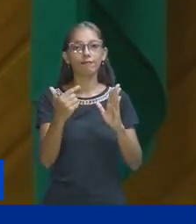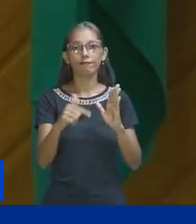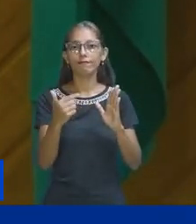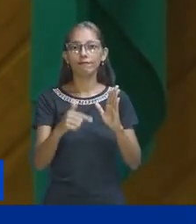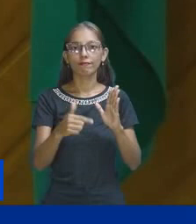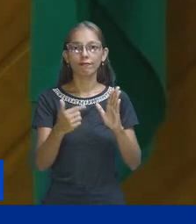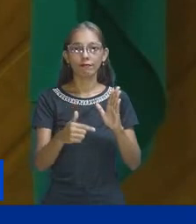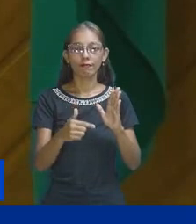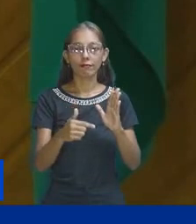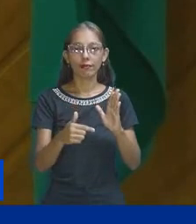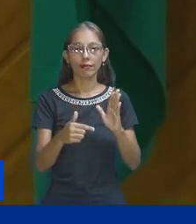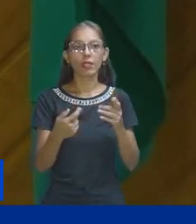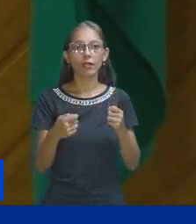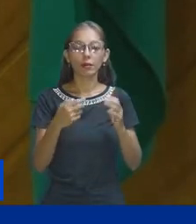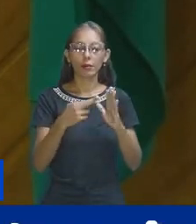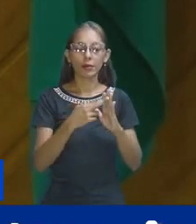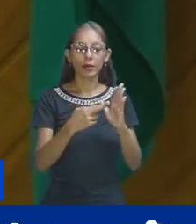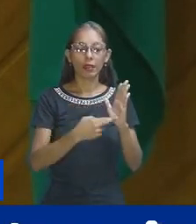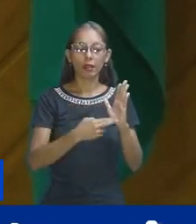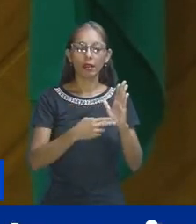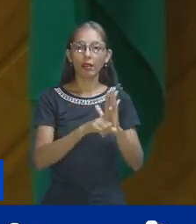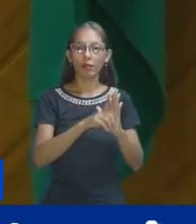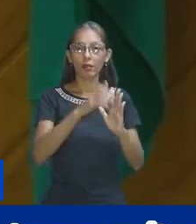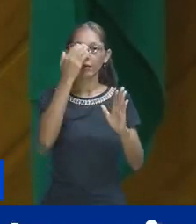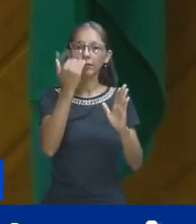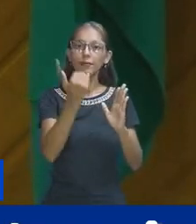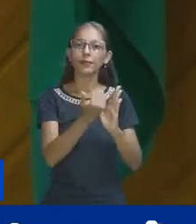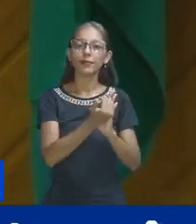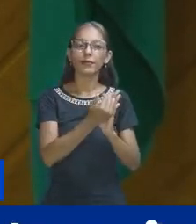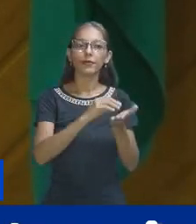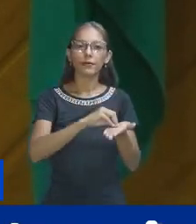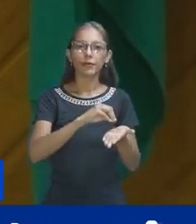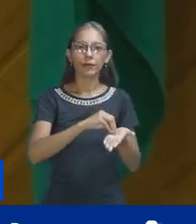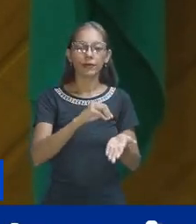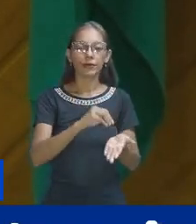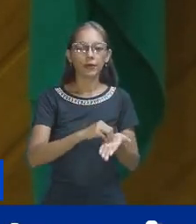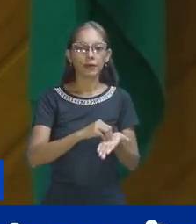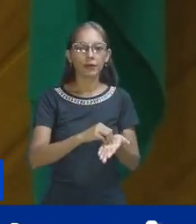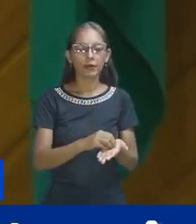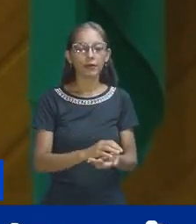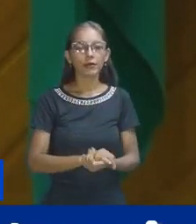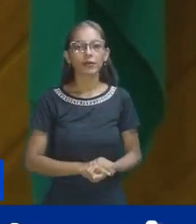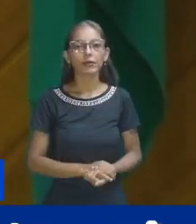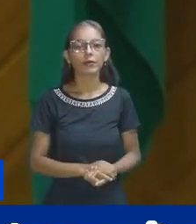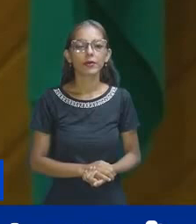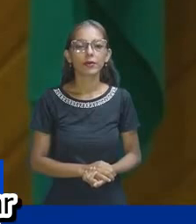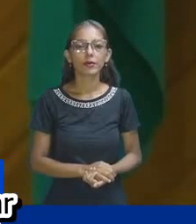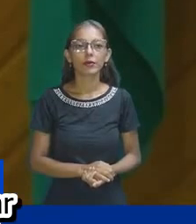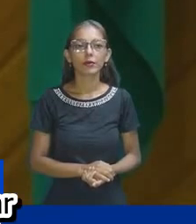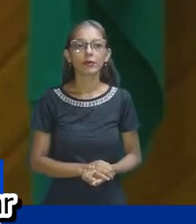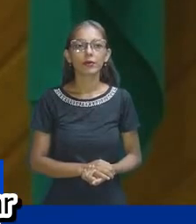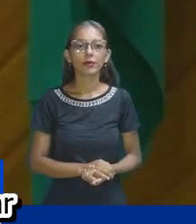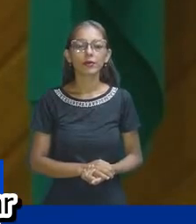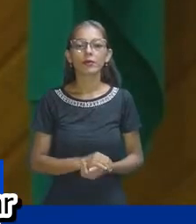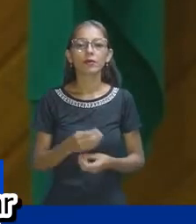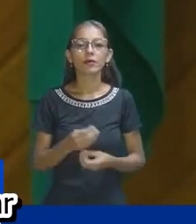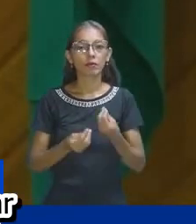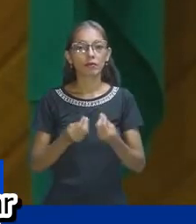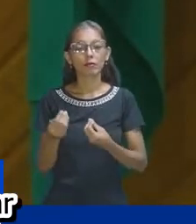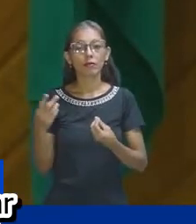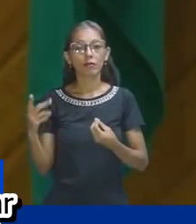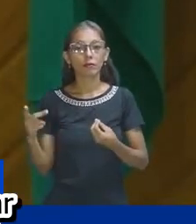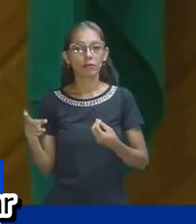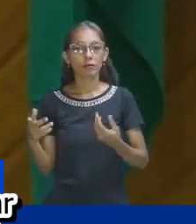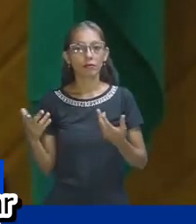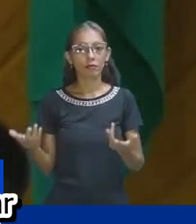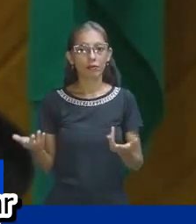foram maculadas. Ademais, considerando que no abuso de poder não se perquire o caráter subjetivo da conduta, mas